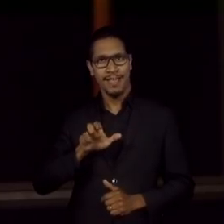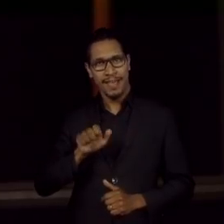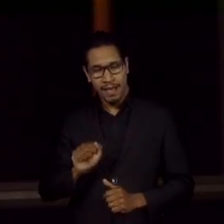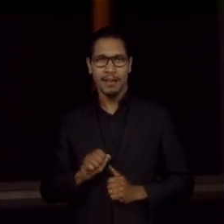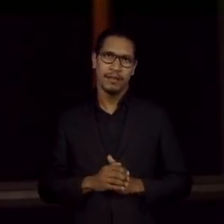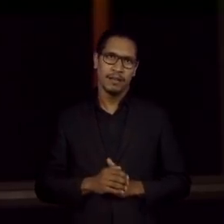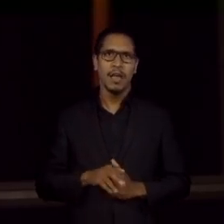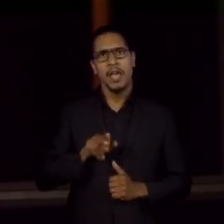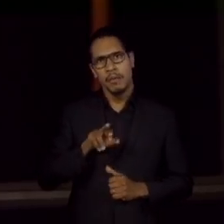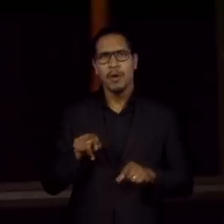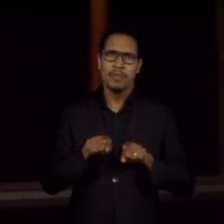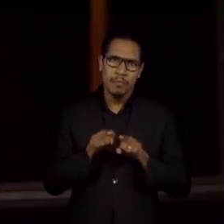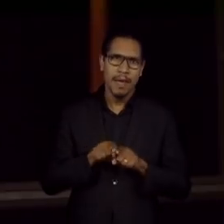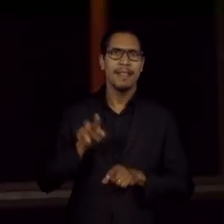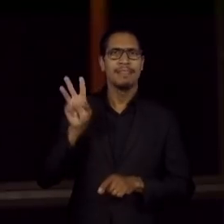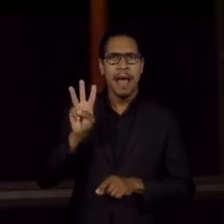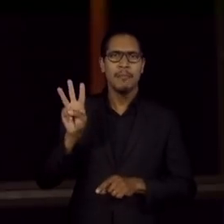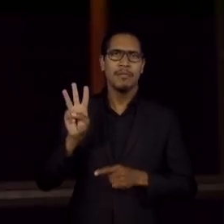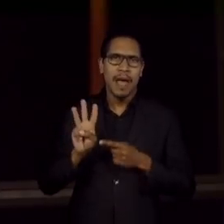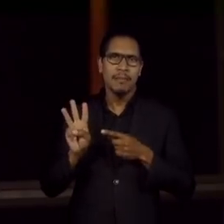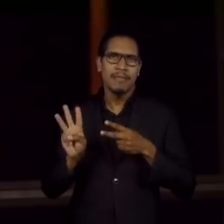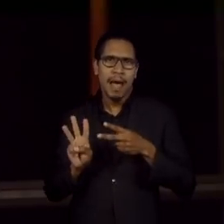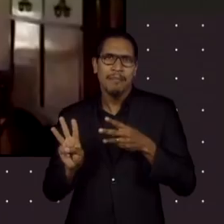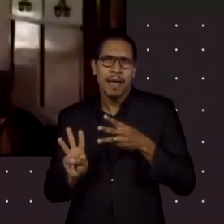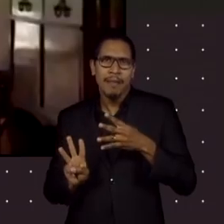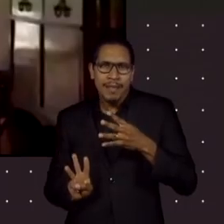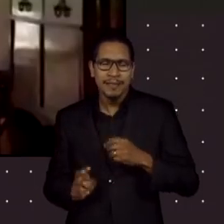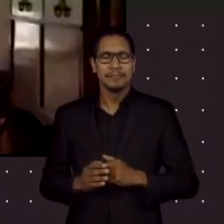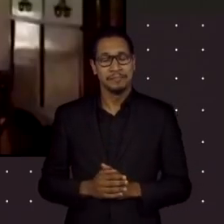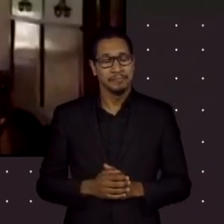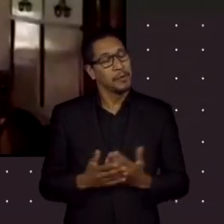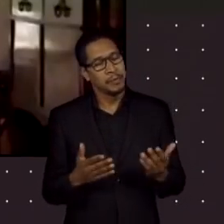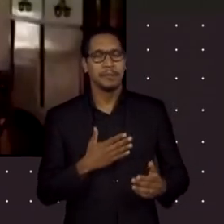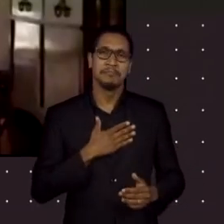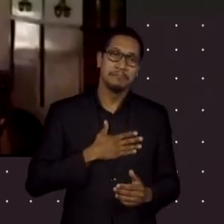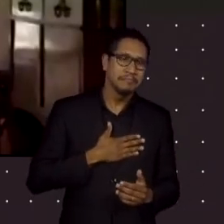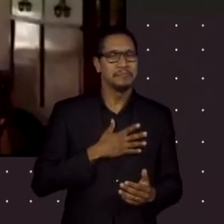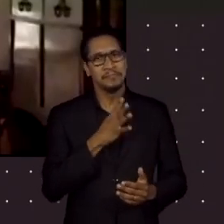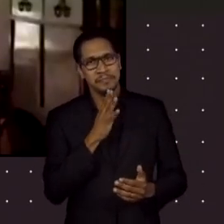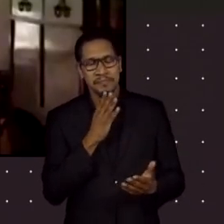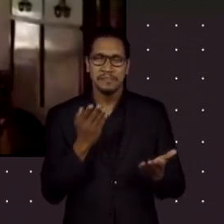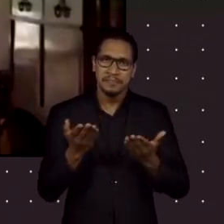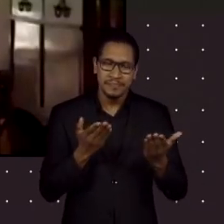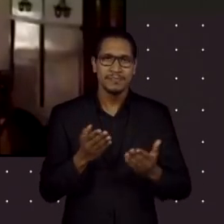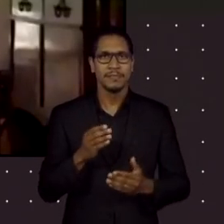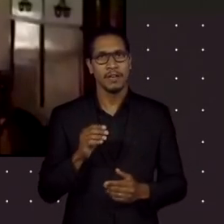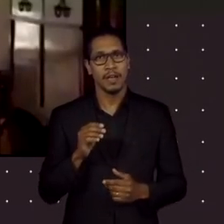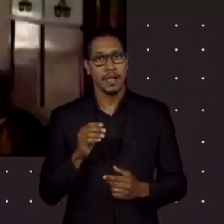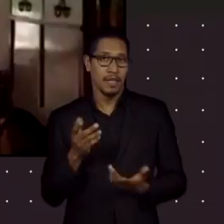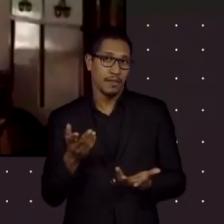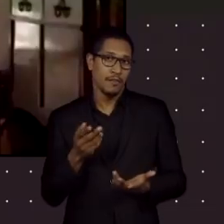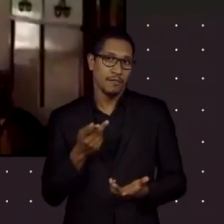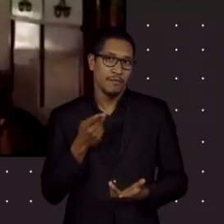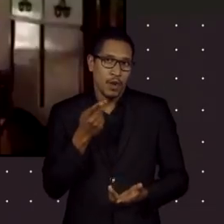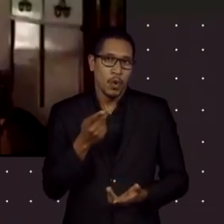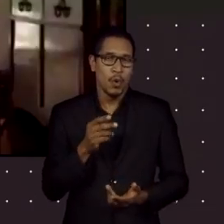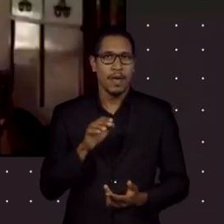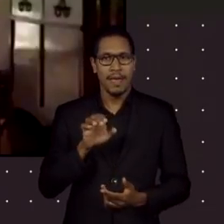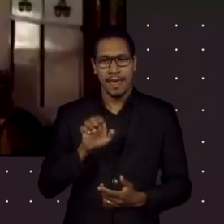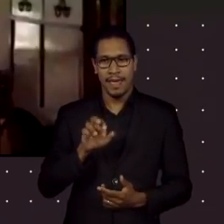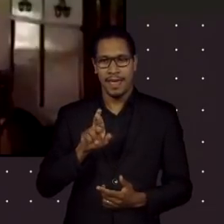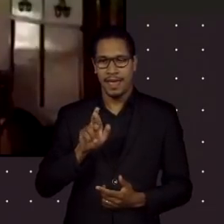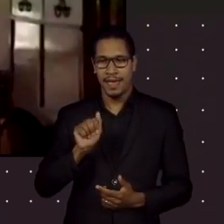é tal, não sei o que. Começamos a conversar, ele falou, muito prazer, meu nome é... Muito prazer, Erasmo